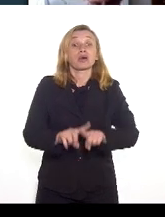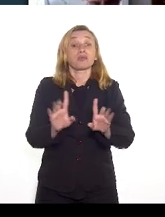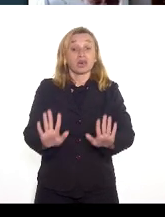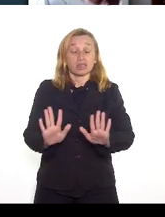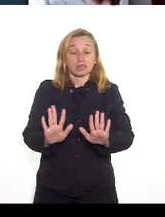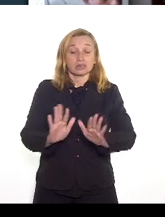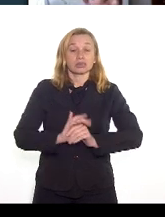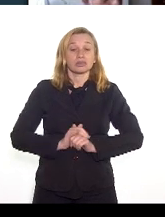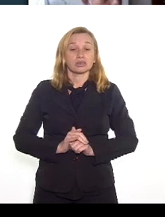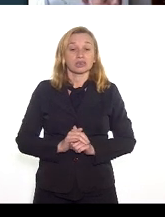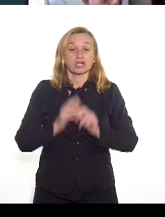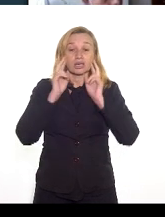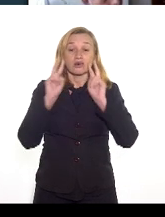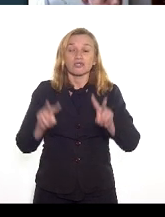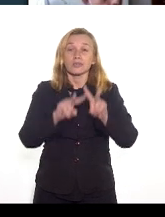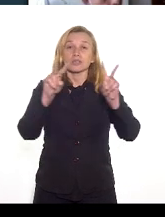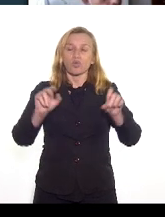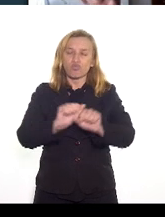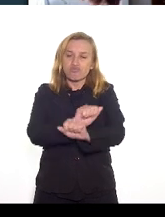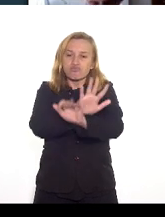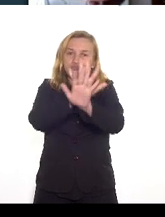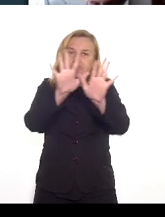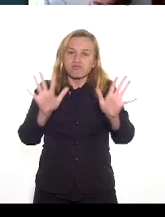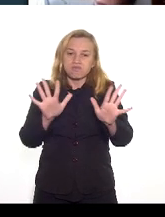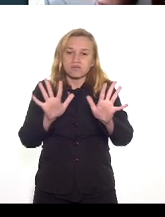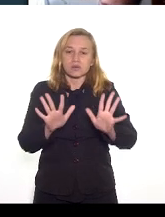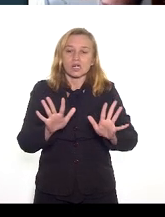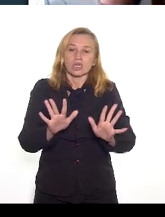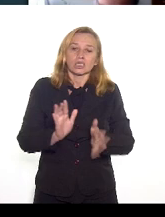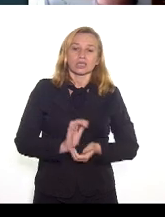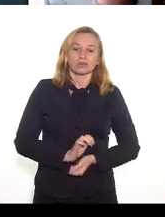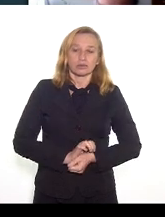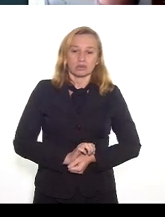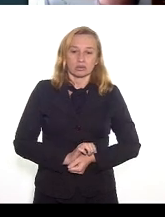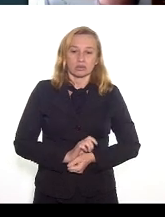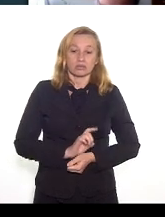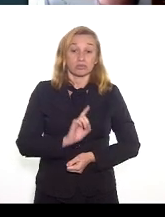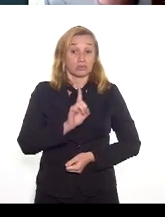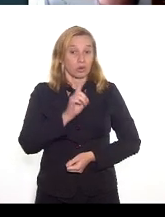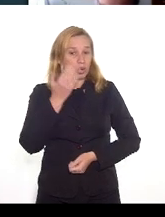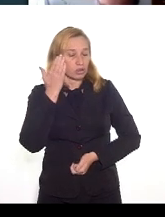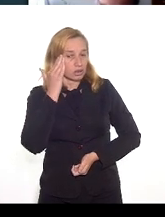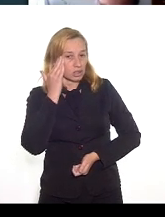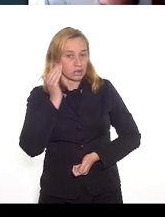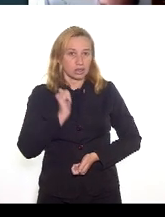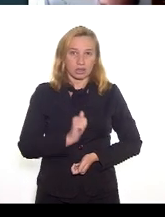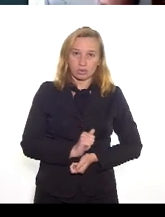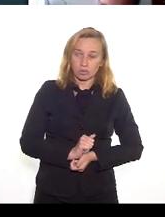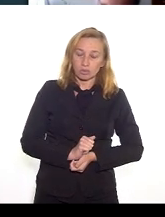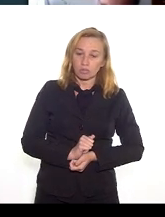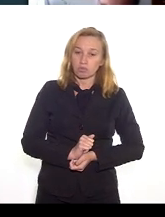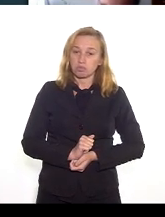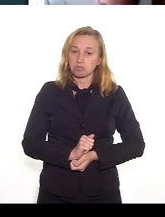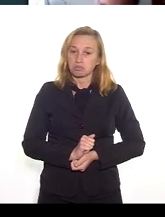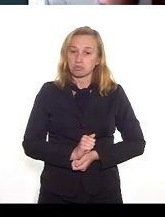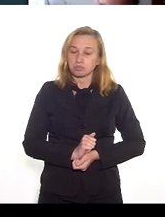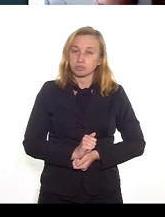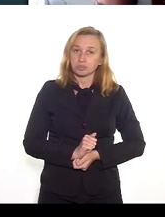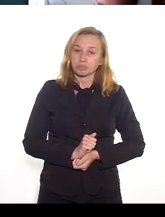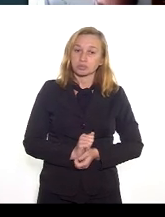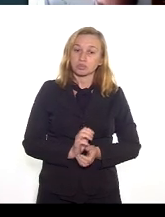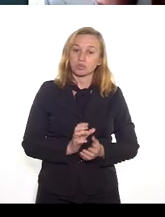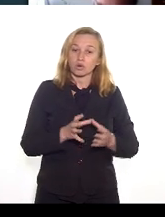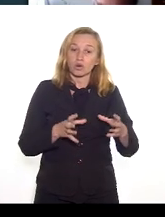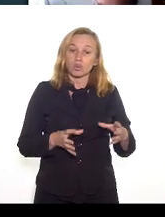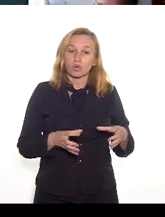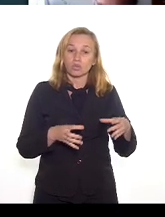apesar dessa visão tão clara, isso não é muito bem compreendido por grande parte da